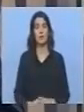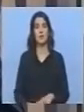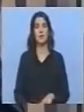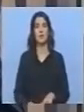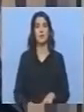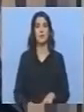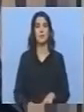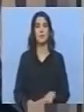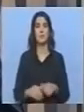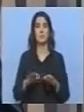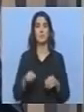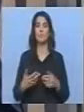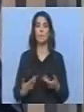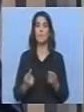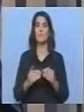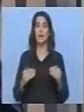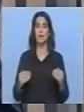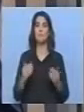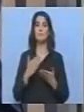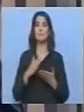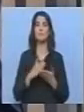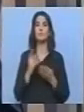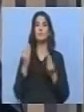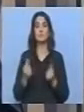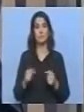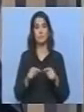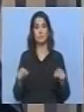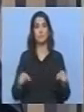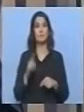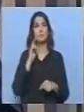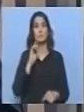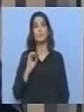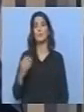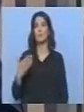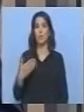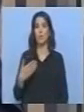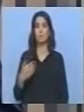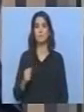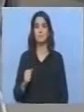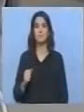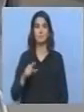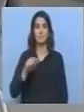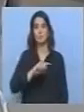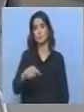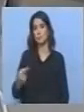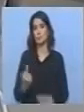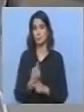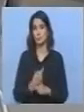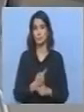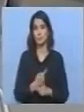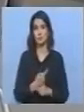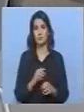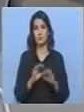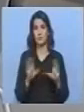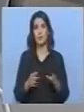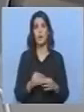nós estamos numa fase, neste momento, em que a requalificação de espaços é uma prioridade entre muitas outras coisas, como é lógico.